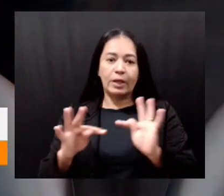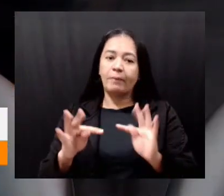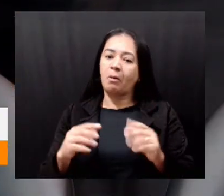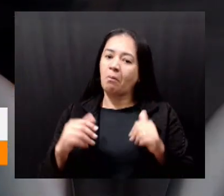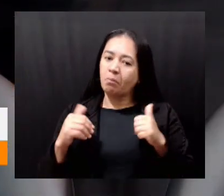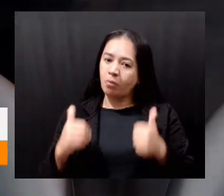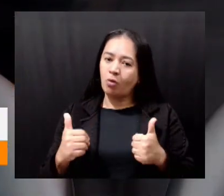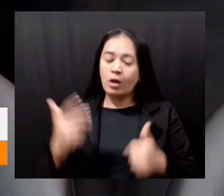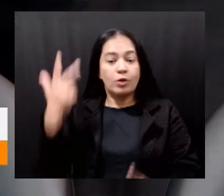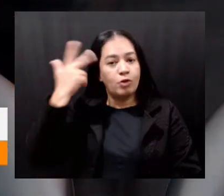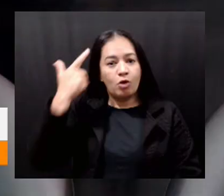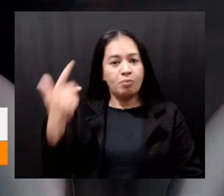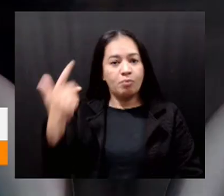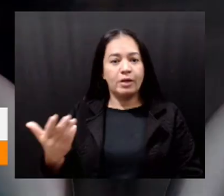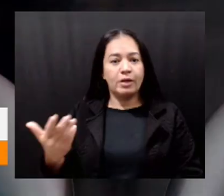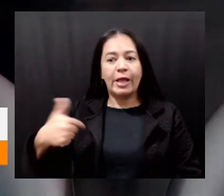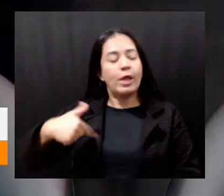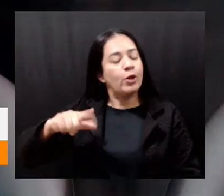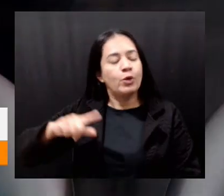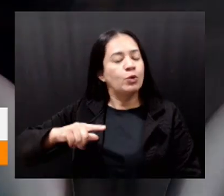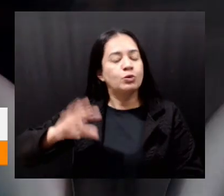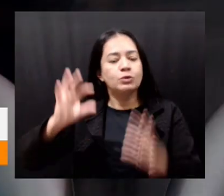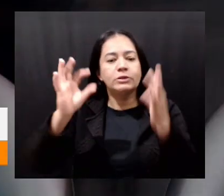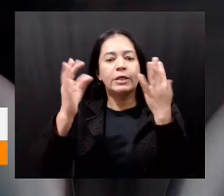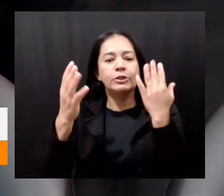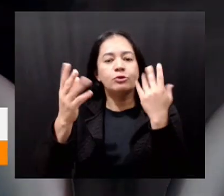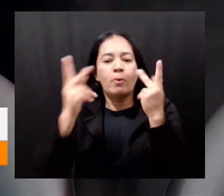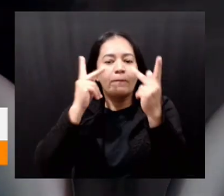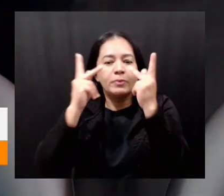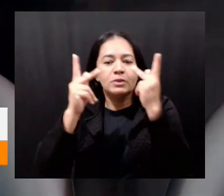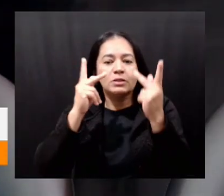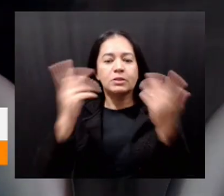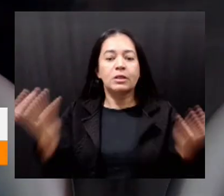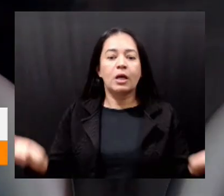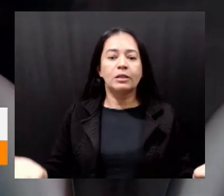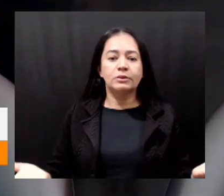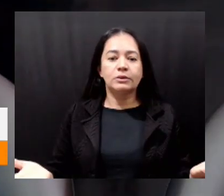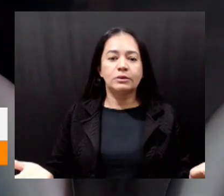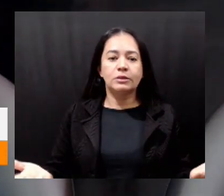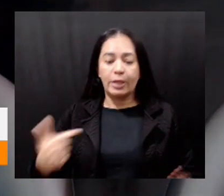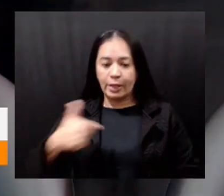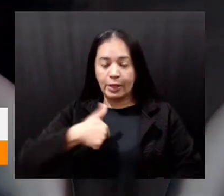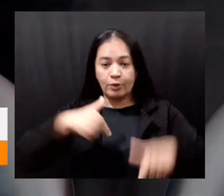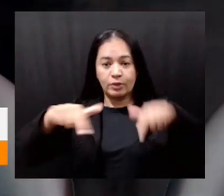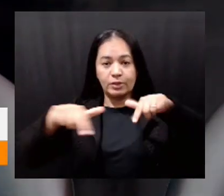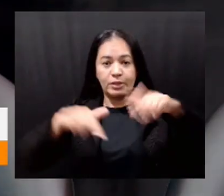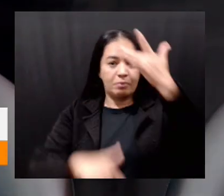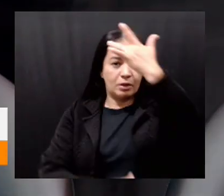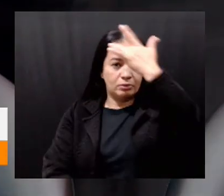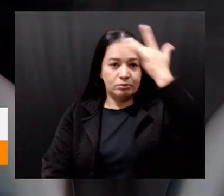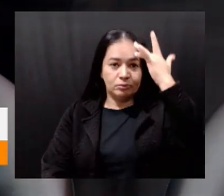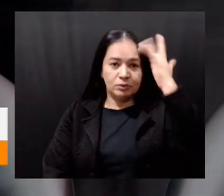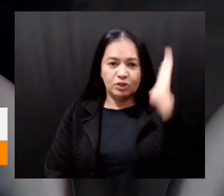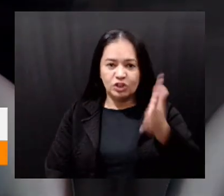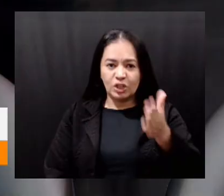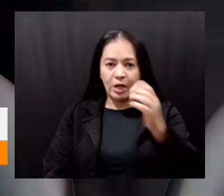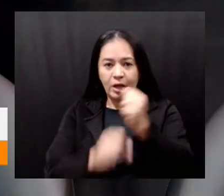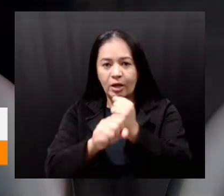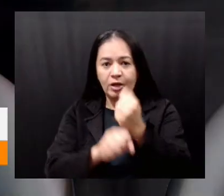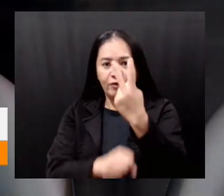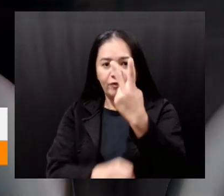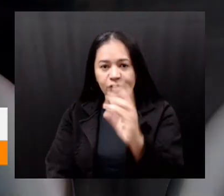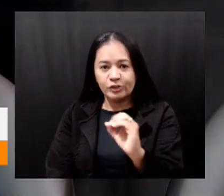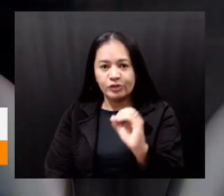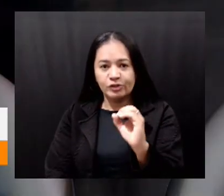um psiquiatra, né? E eu, Maravilha. assim, que trabalho com saúde mental há 20 anos, né? Um pouquinho